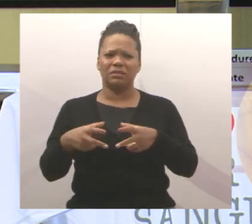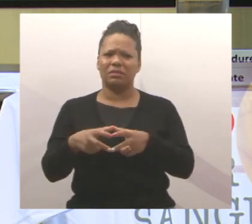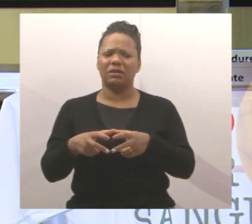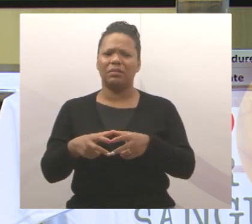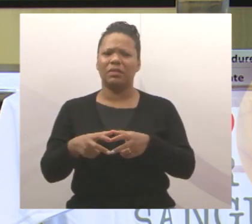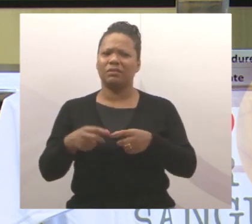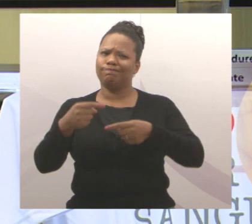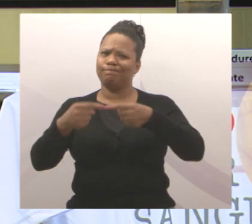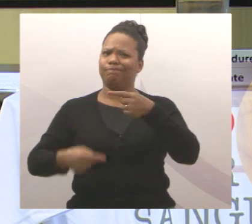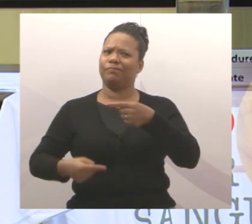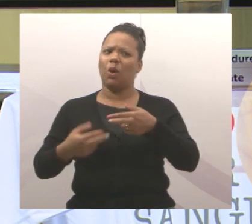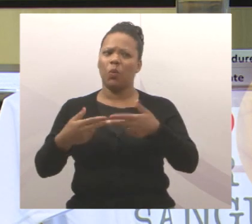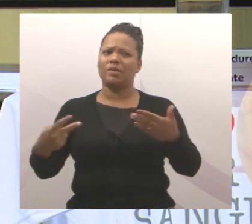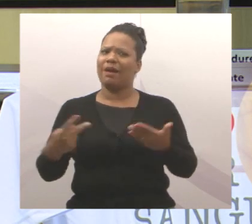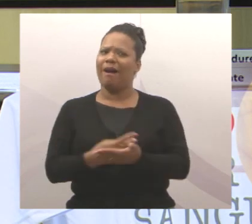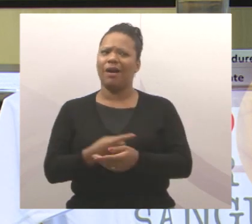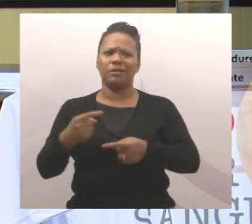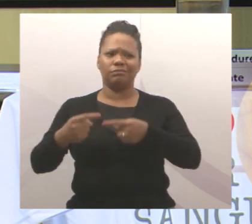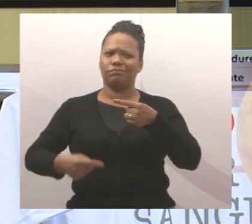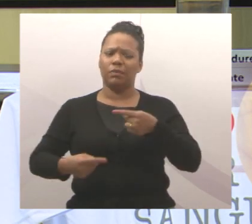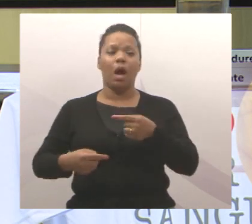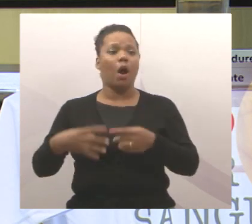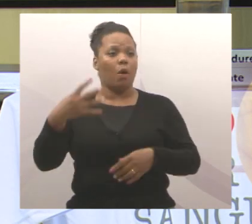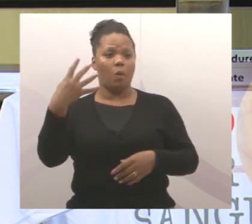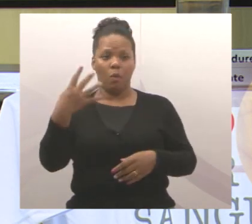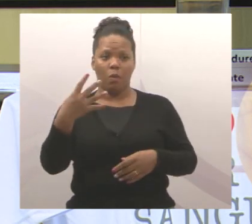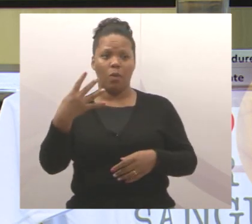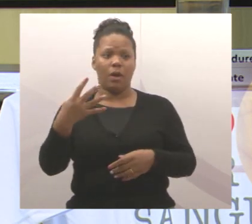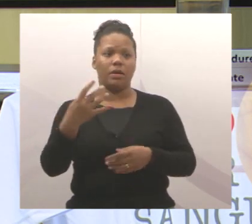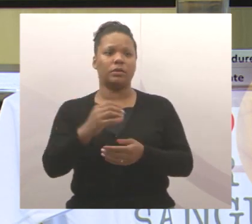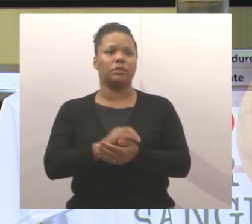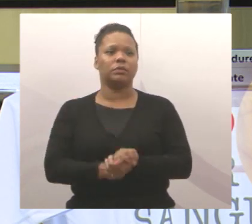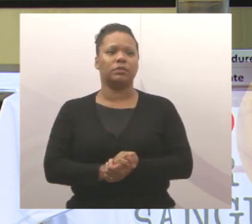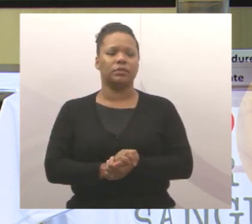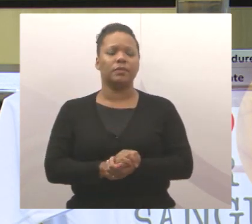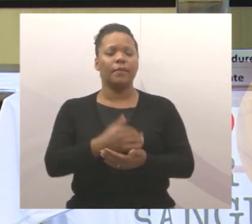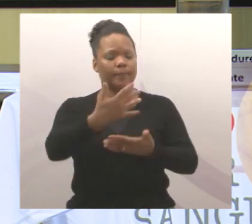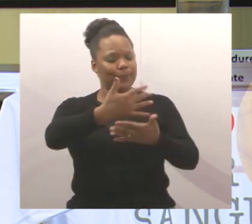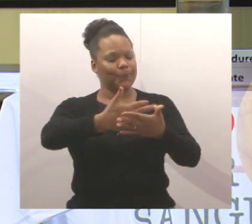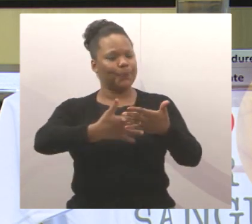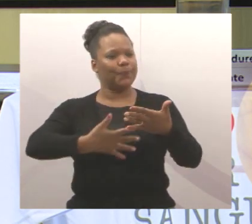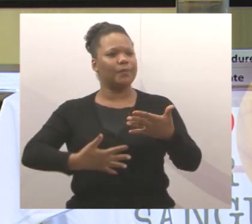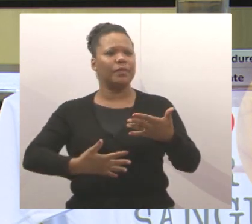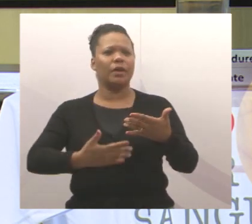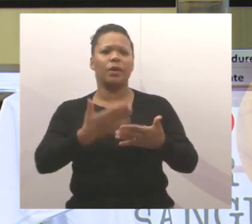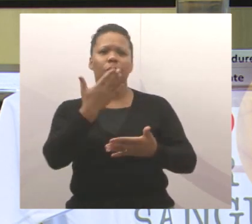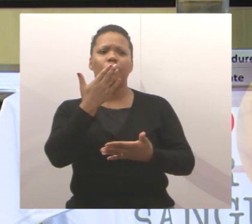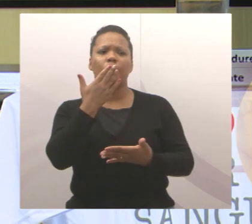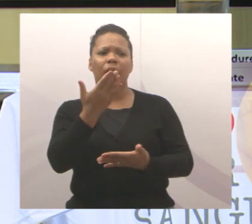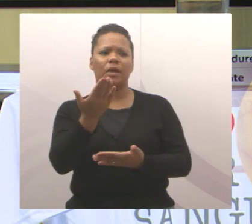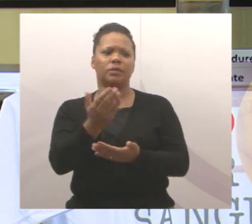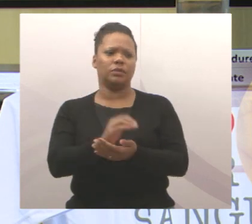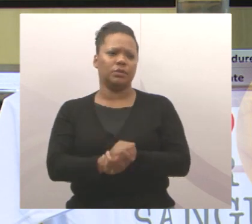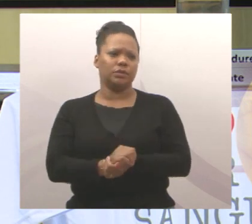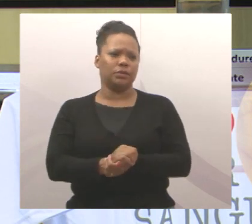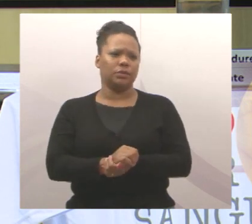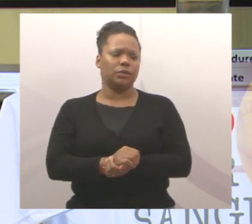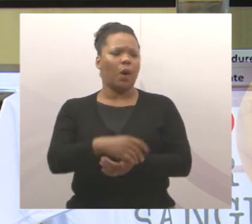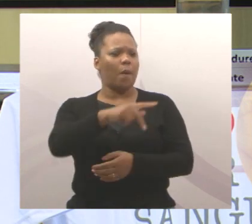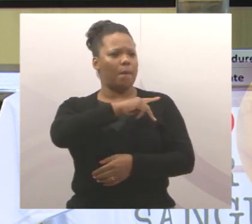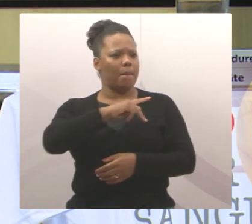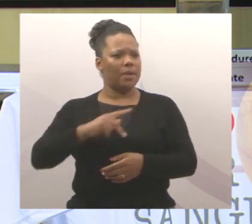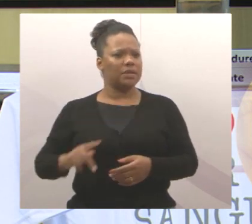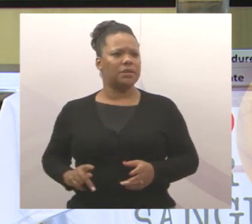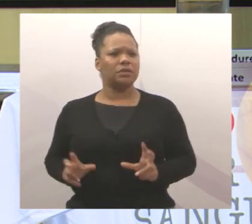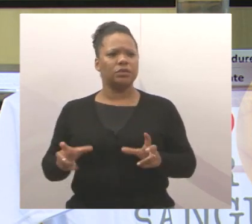ilícitas. 4. Pedidos. Pelo exposto, requer a Vossa Excelência o recebimento